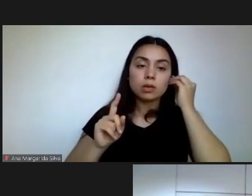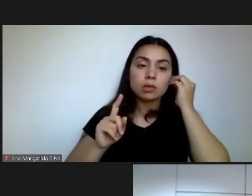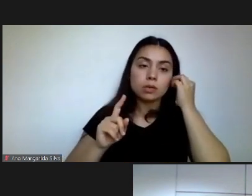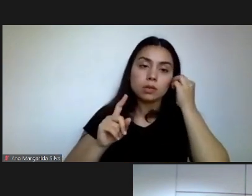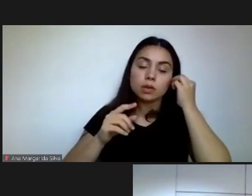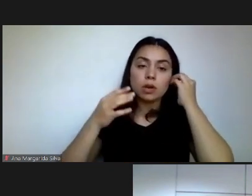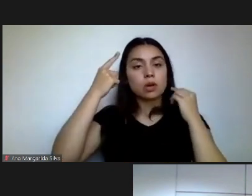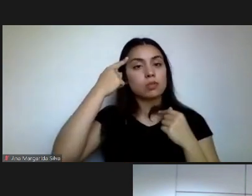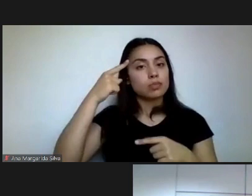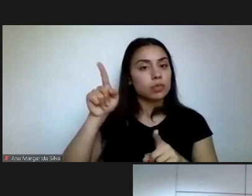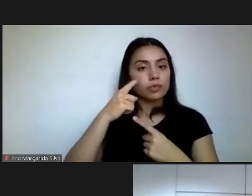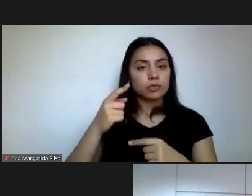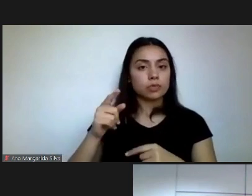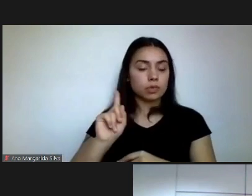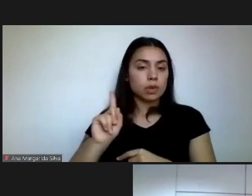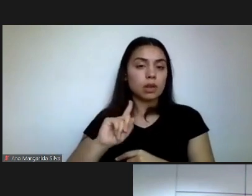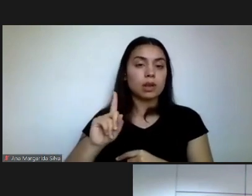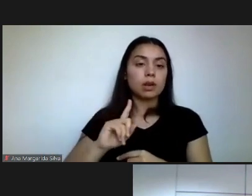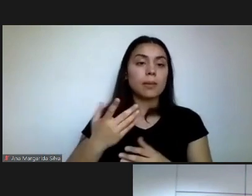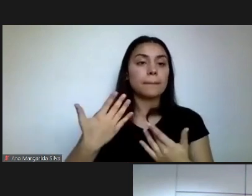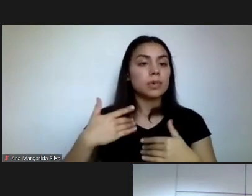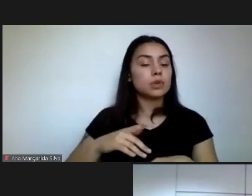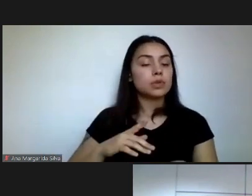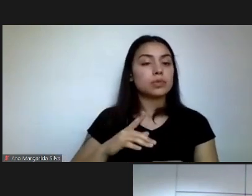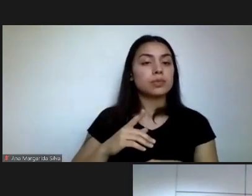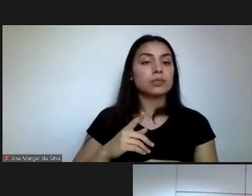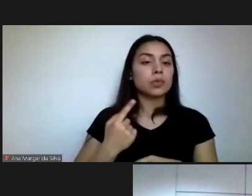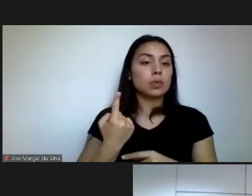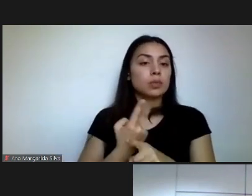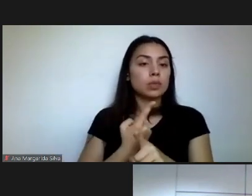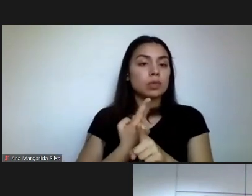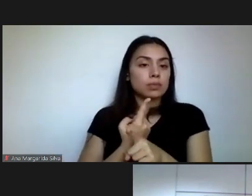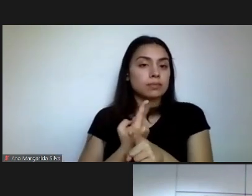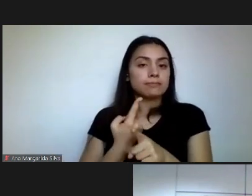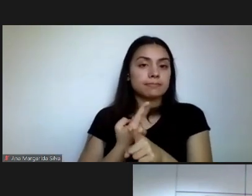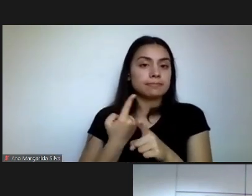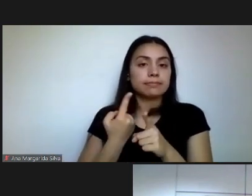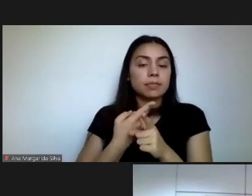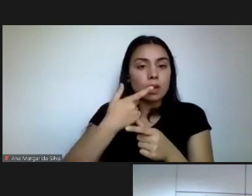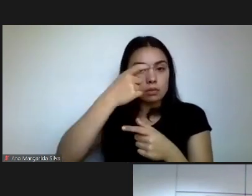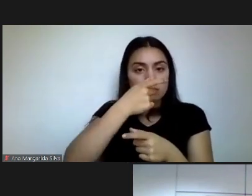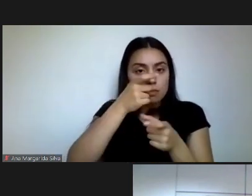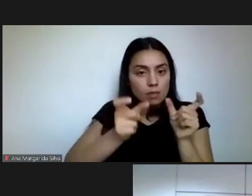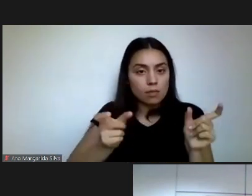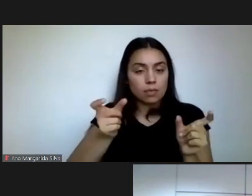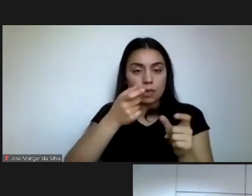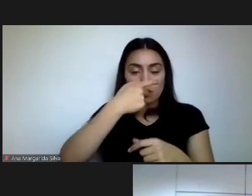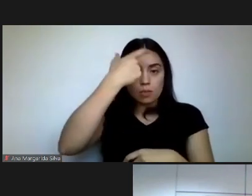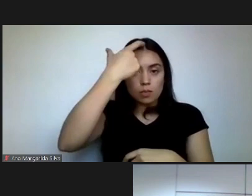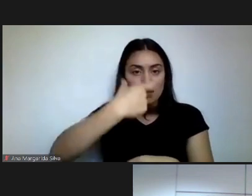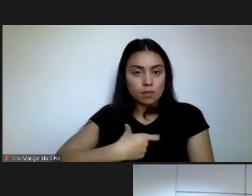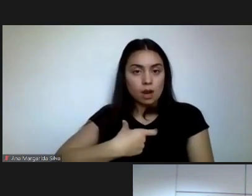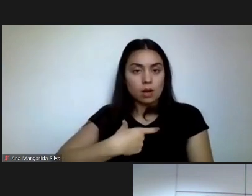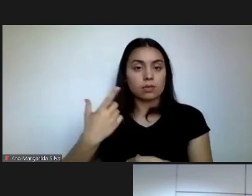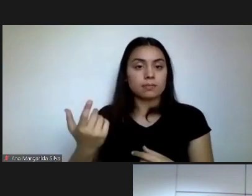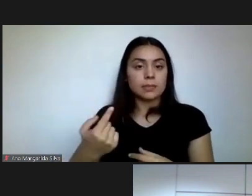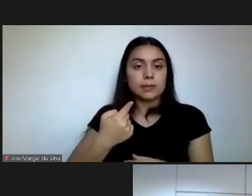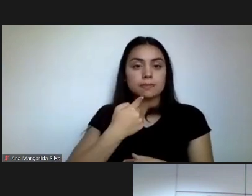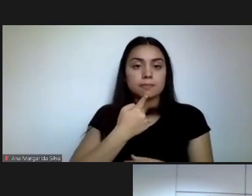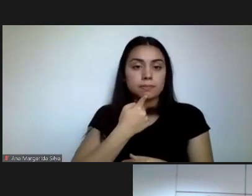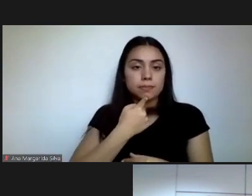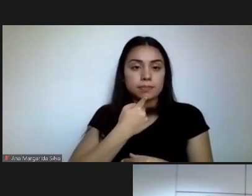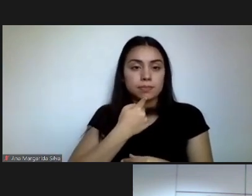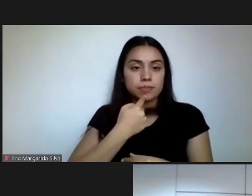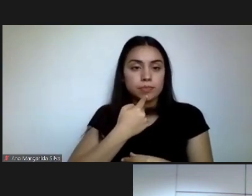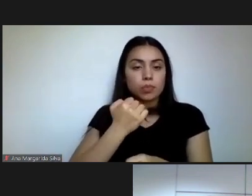professores, mas uma coisa que trabalhamos muito é somos humanos e, portanto, acho que acima de tudo é confrontarmos e fazermos o nosso próprio